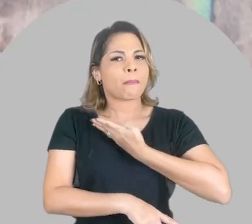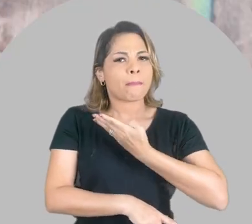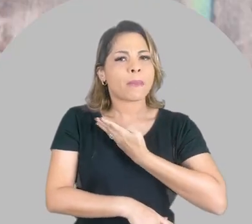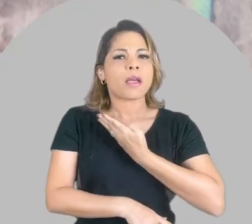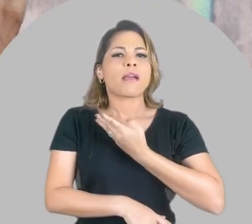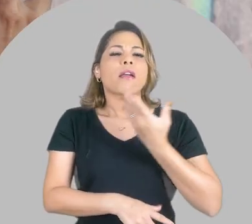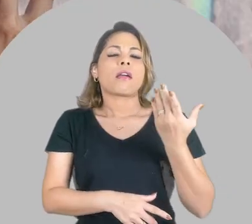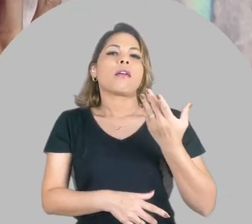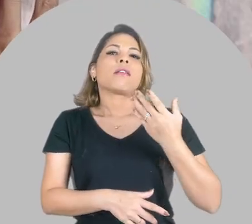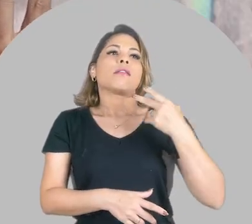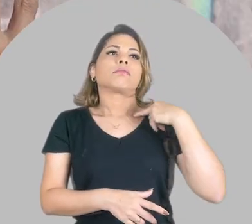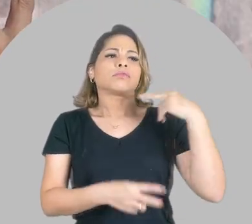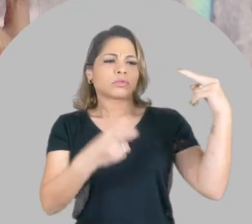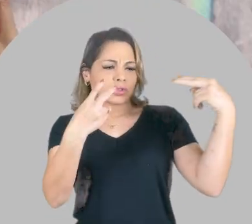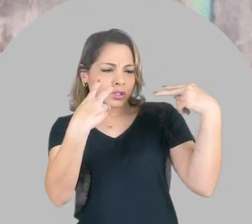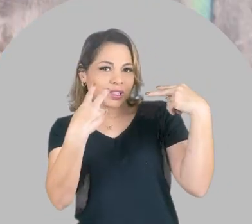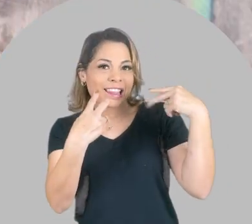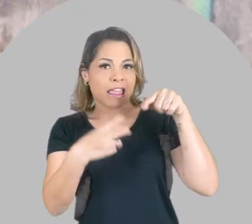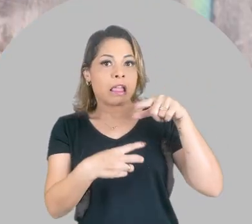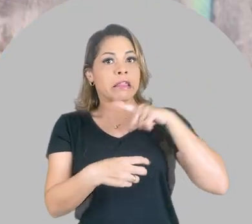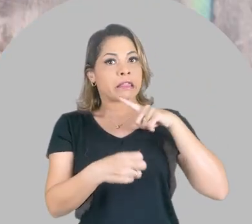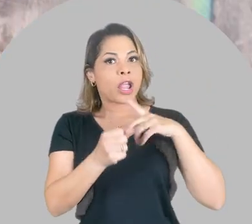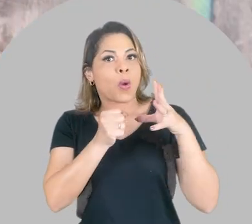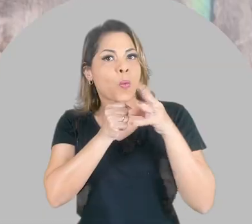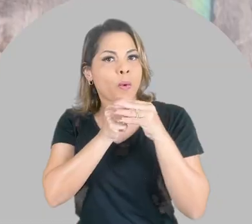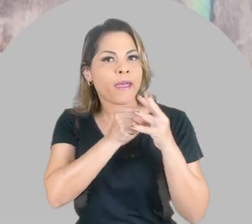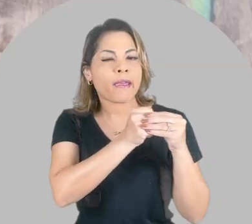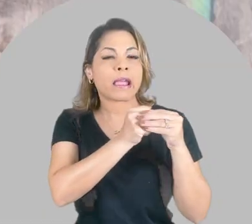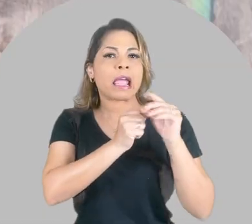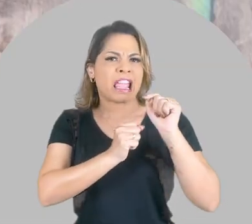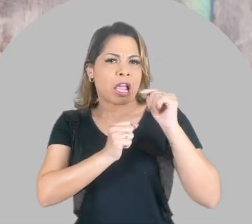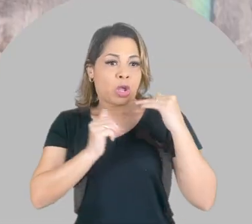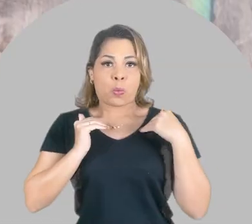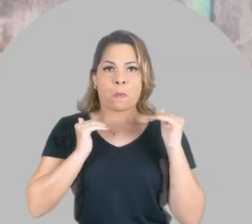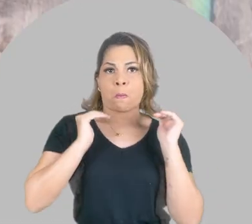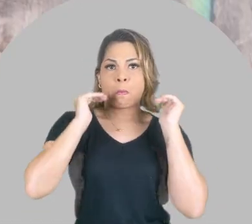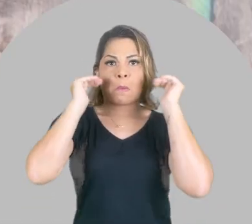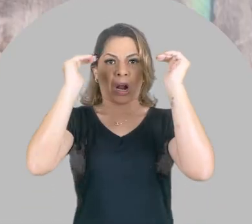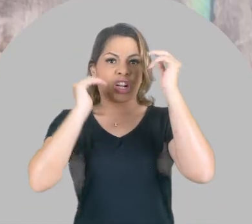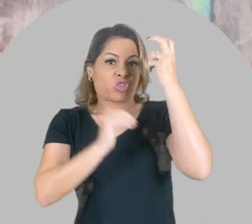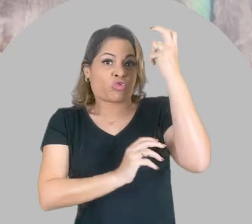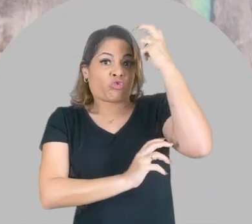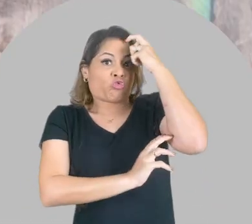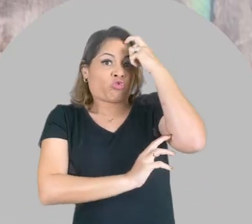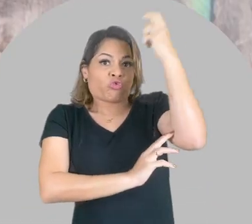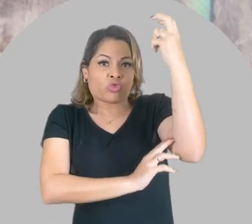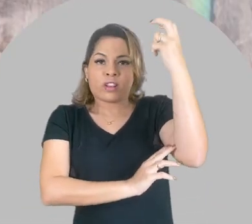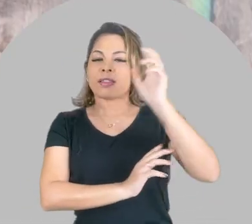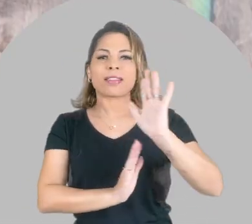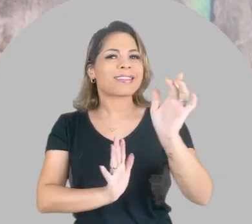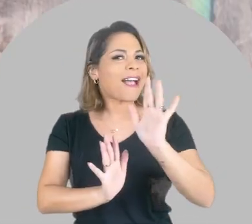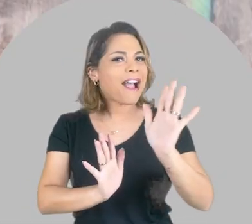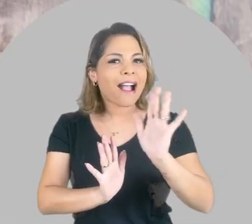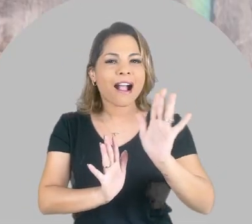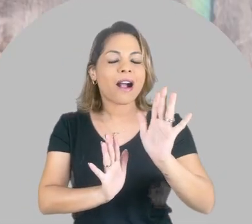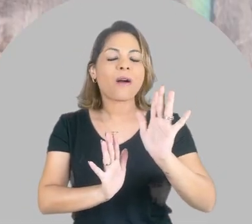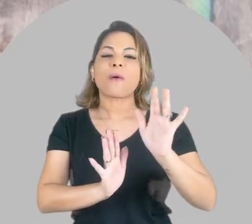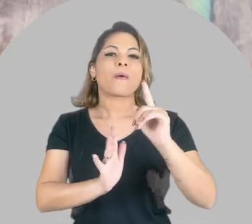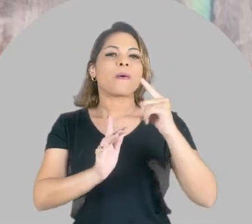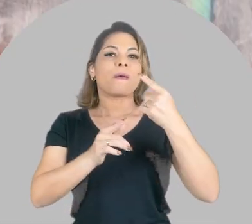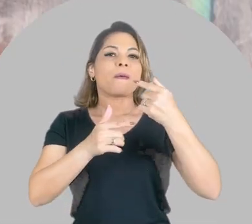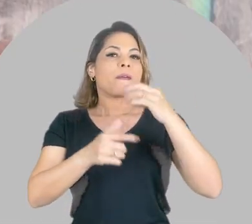amigos. Como meus amigos me olham, pô, ele tem o conhecimento, quer dizer que eu sou mais sábio ou mais inteligente que